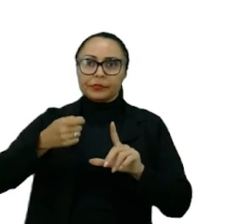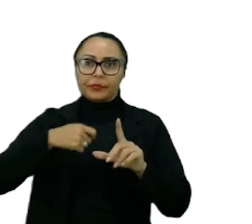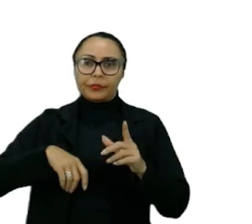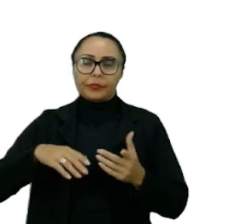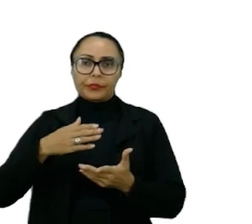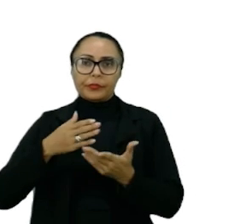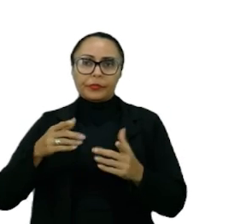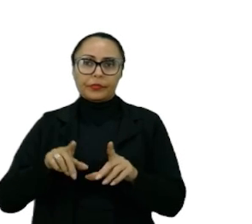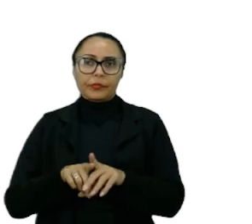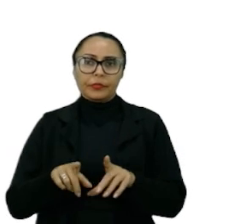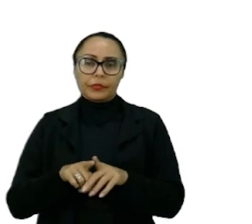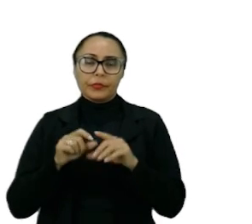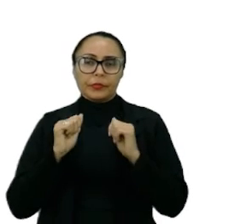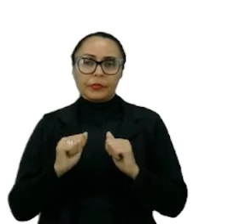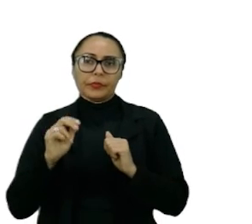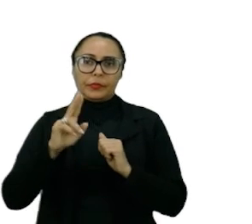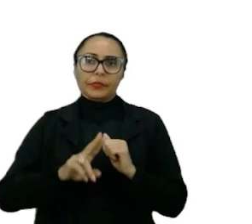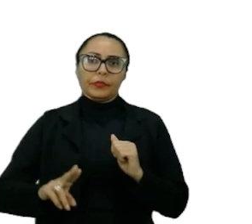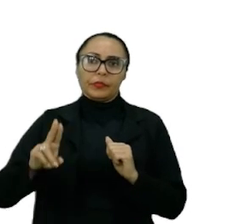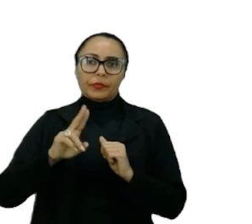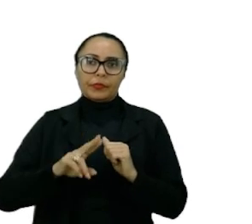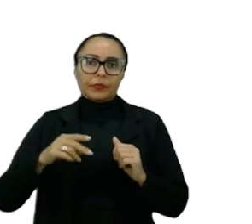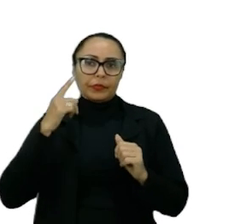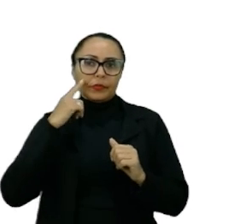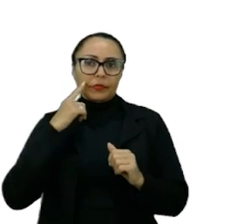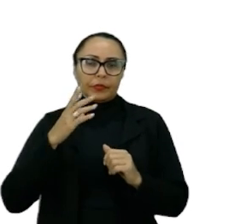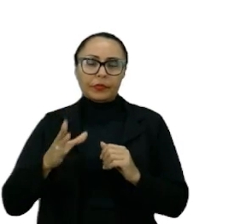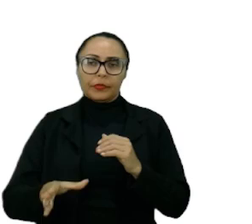ser usada para a cadeia de suprimentos.